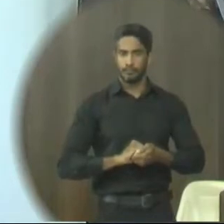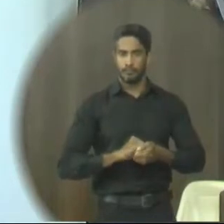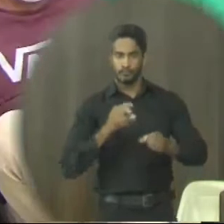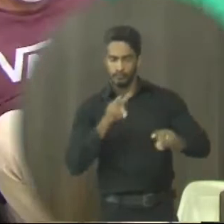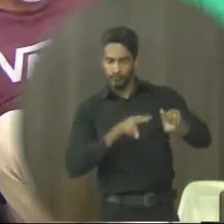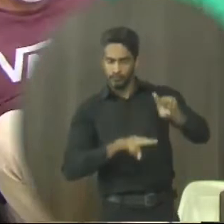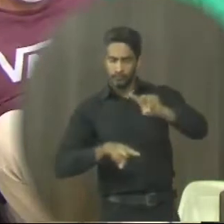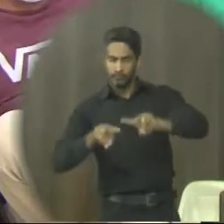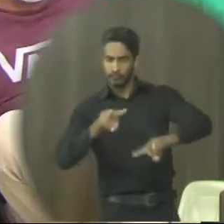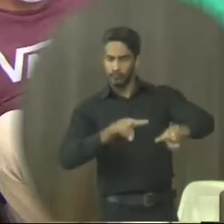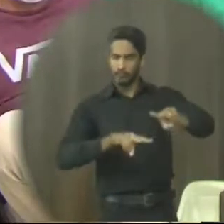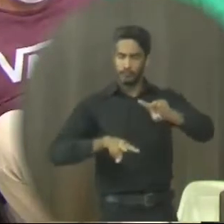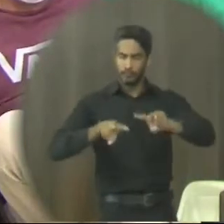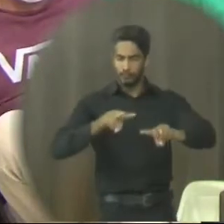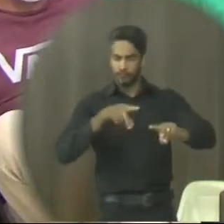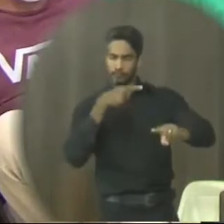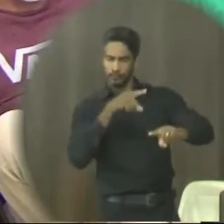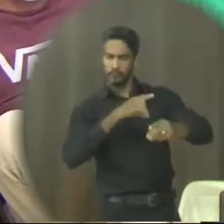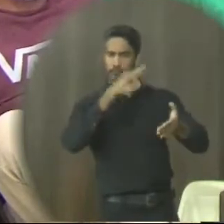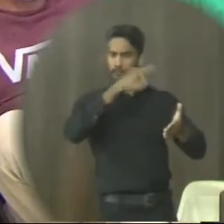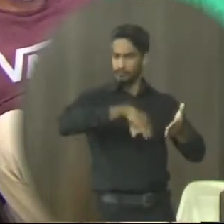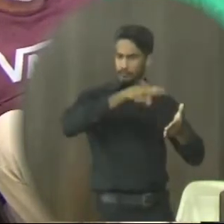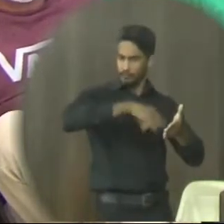Verificados os pressupostos